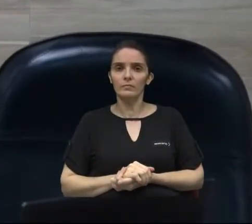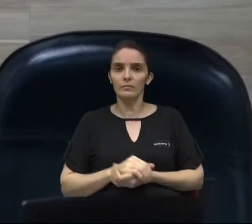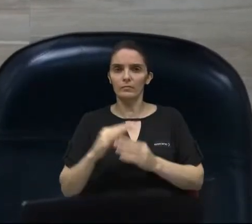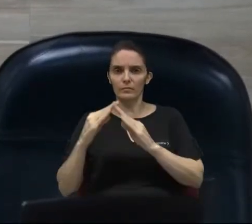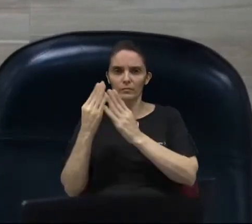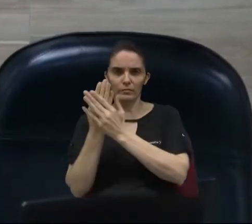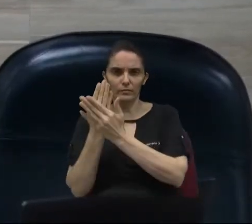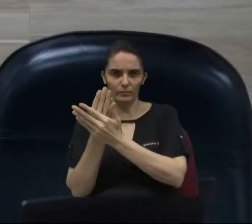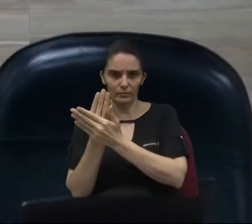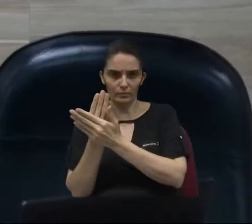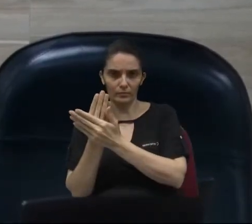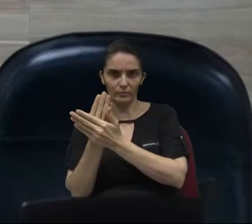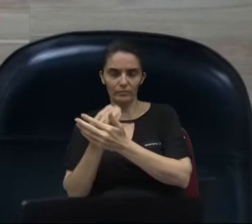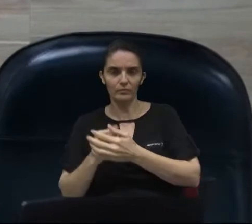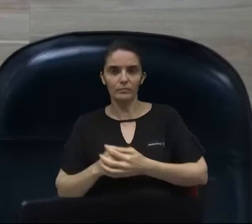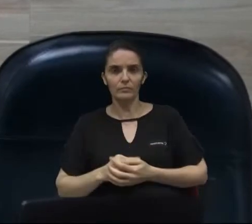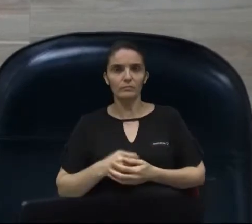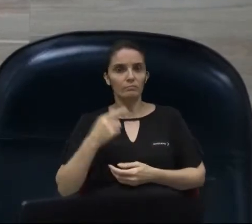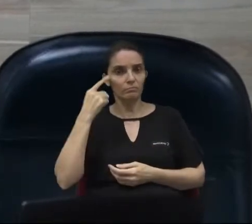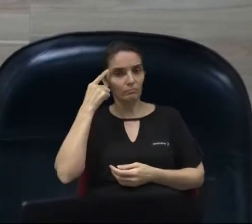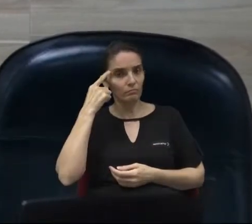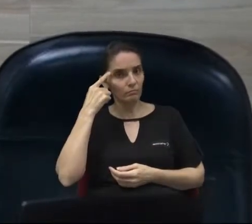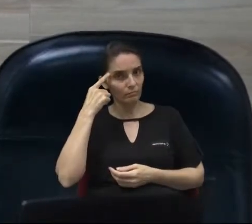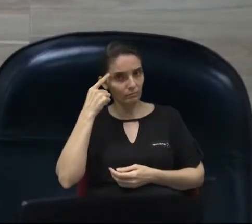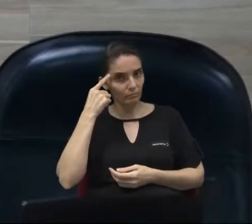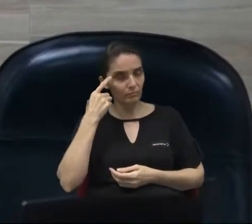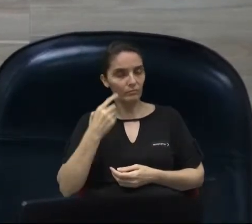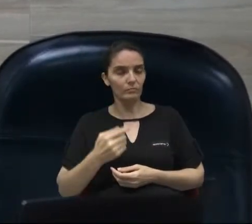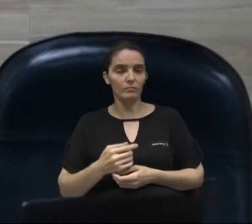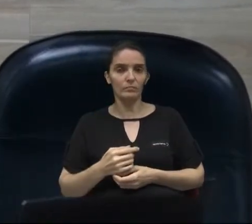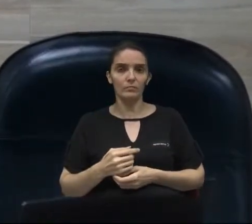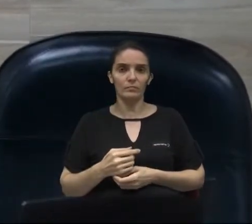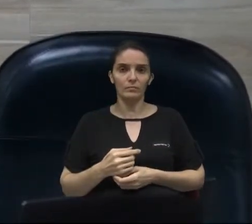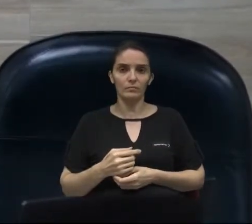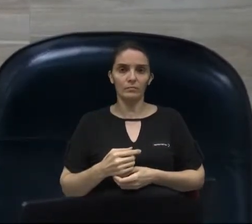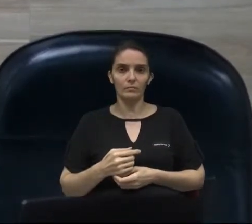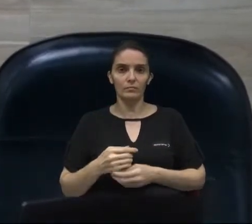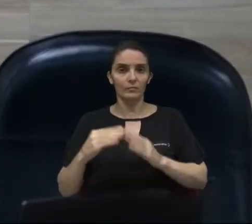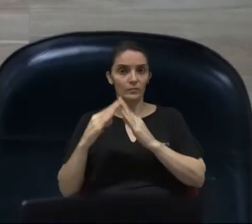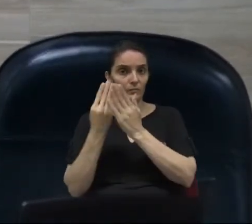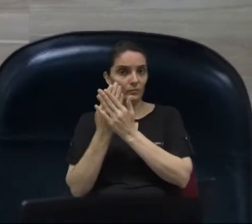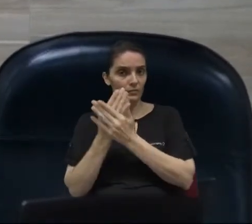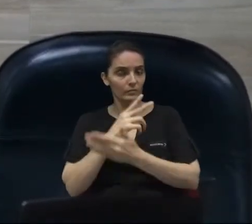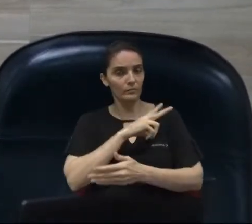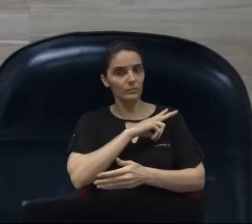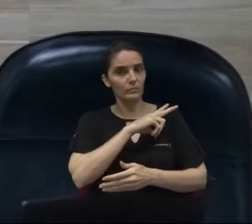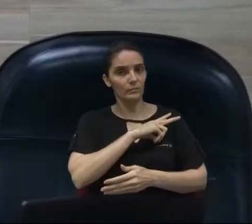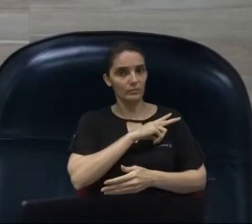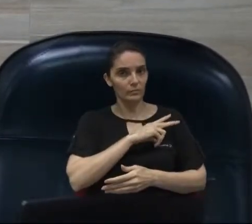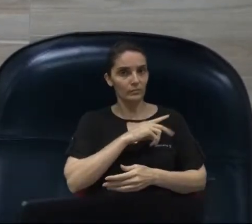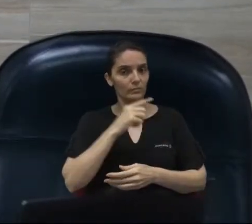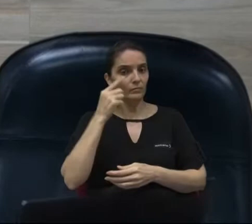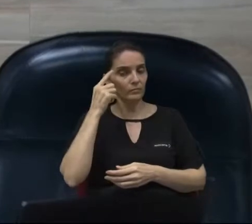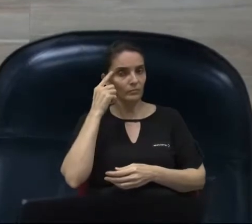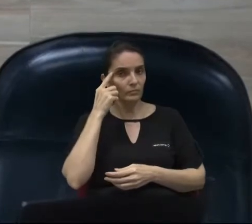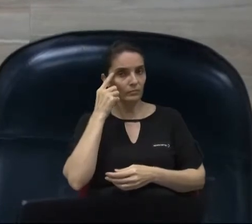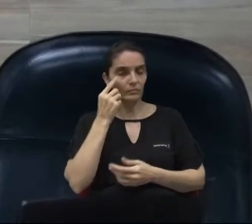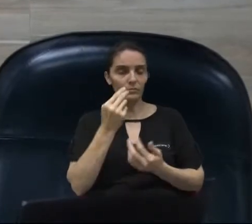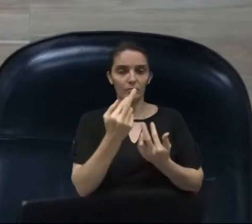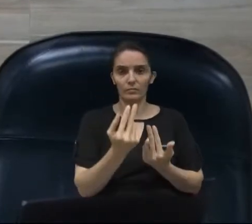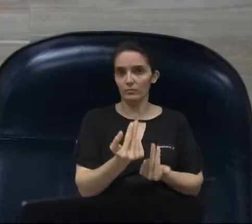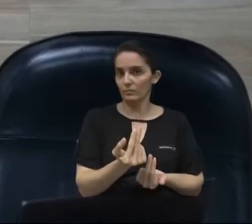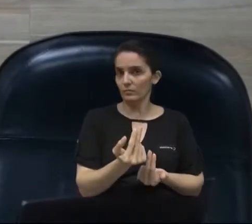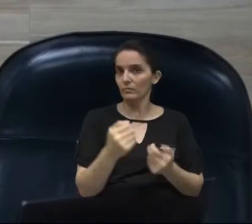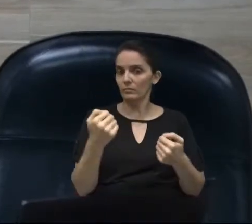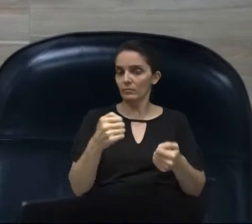escolas também pensam, nas escolas particulares, têm o mesmo tipo de comportamento.